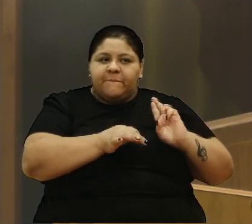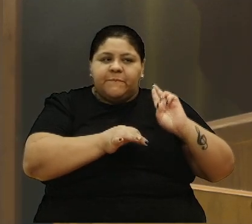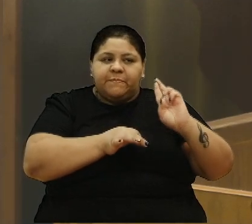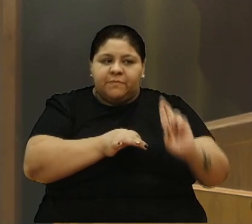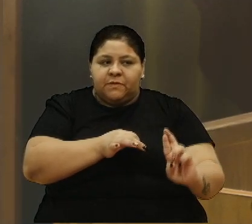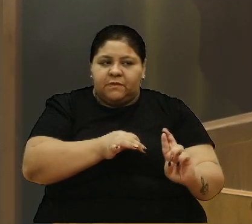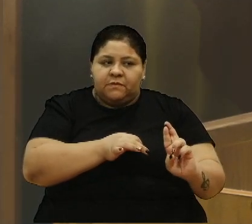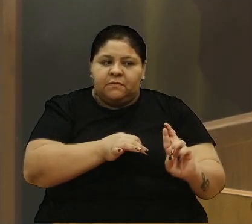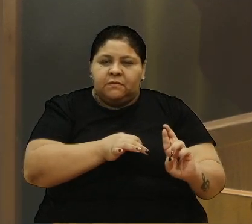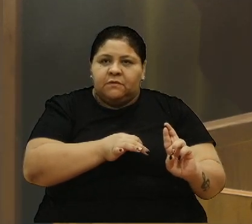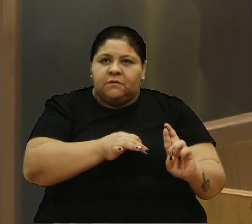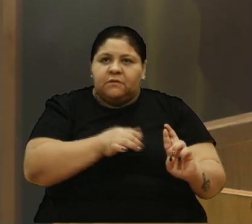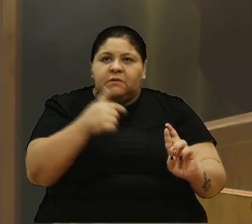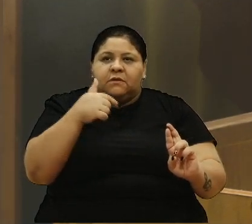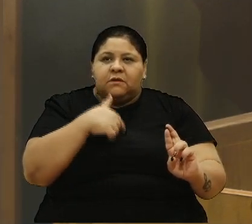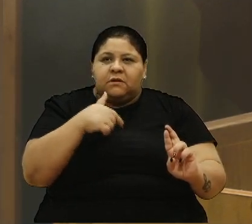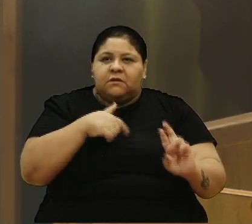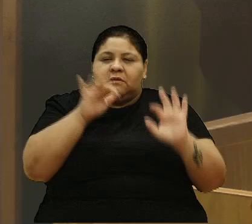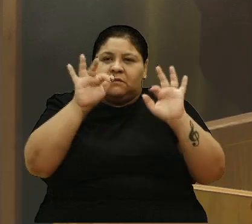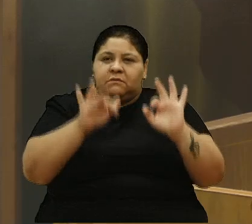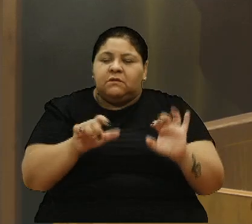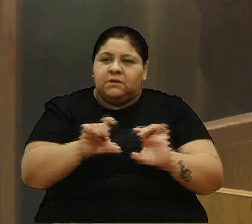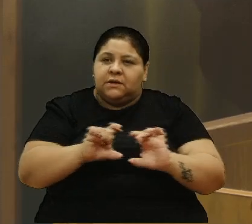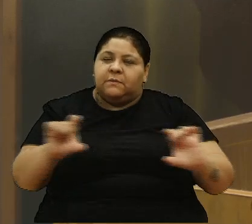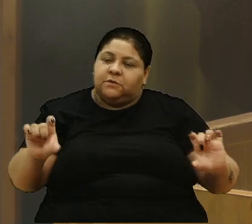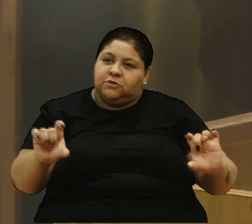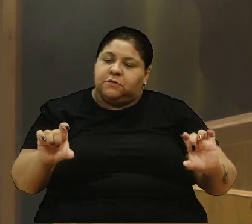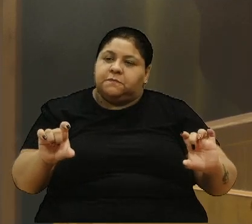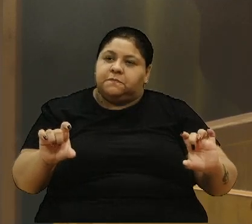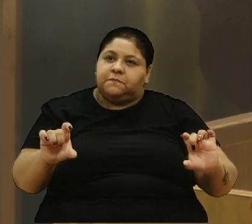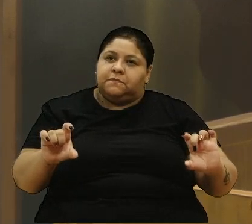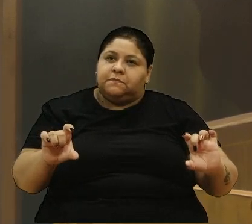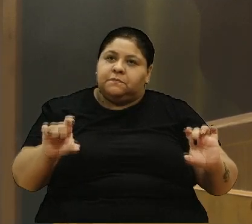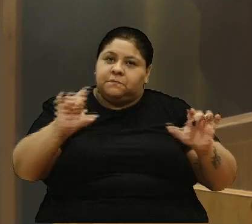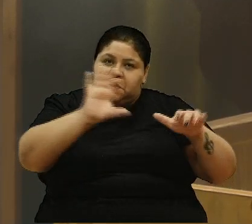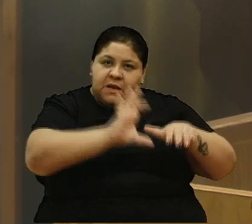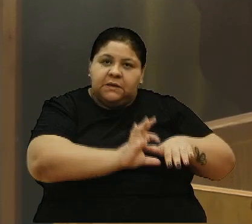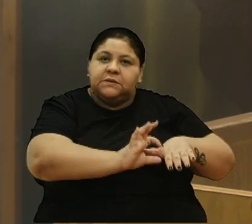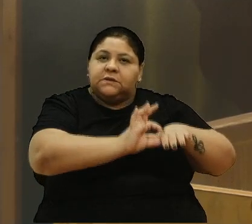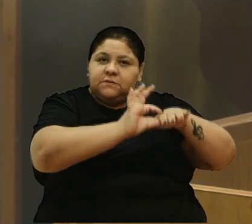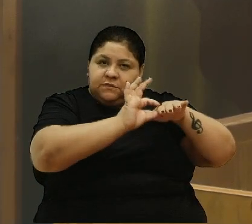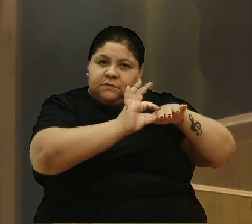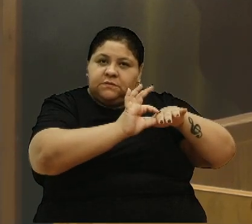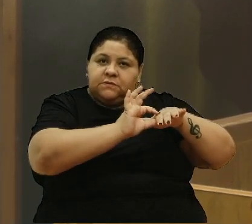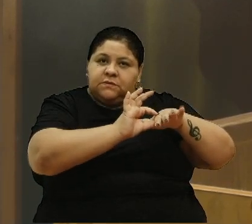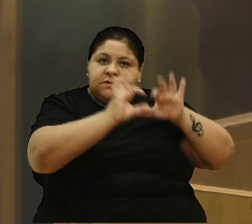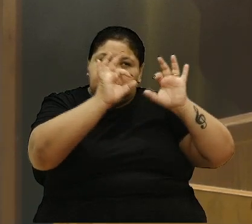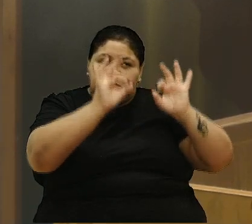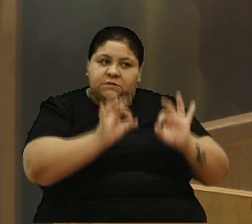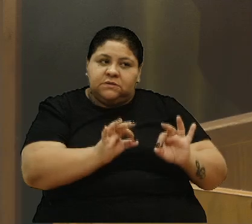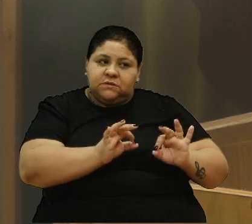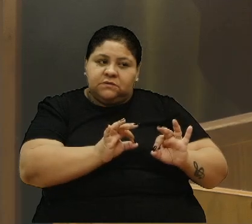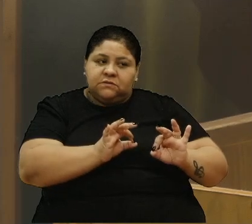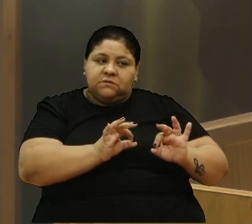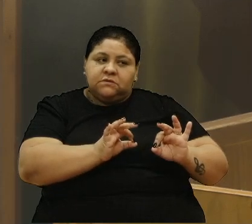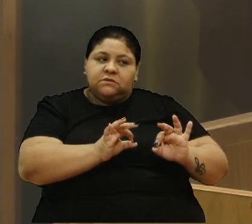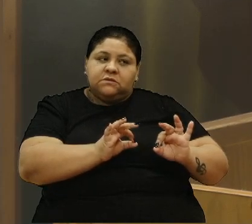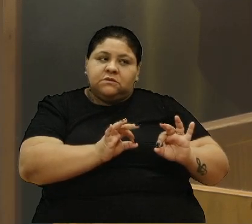representatividade. E eu concluo aqui com uma frase: a governança eficiente